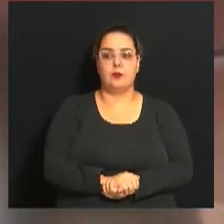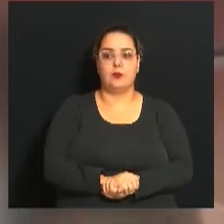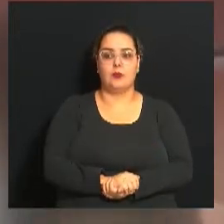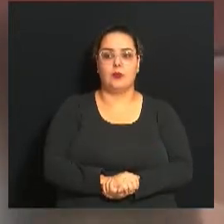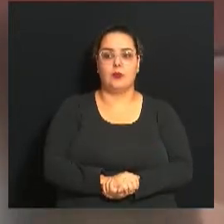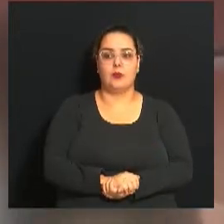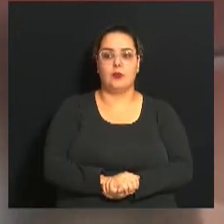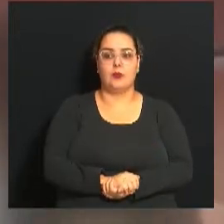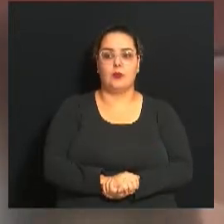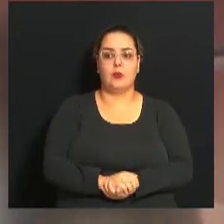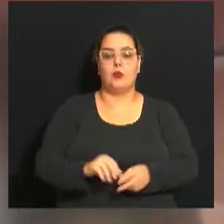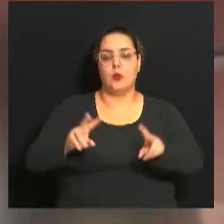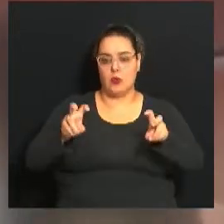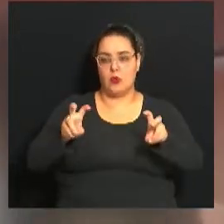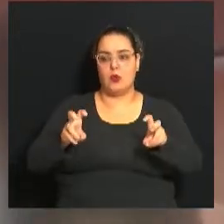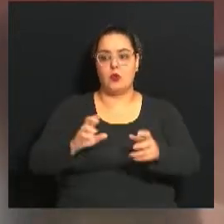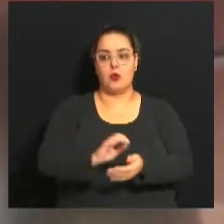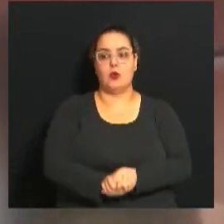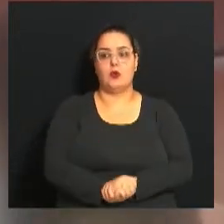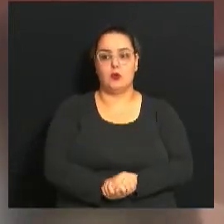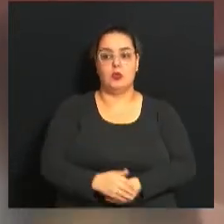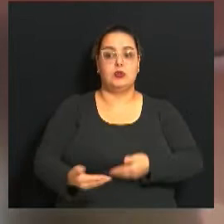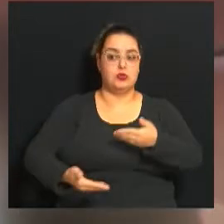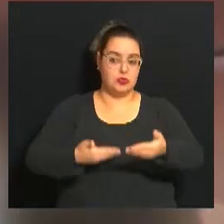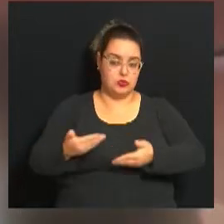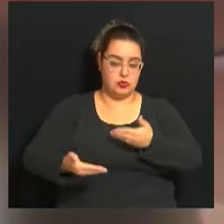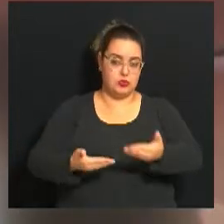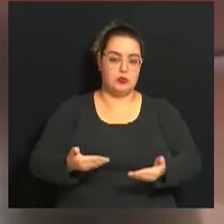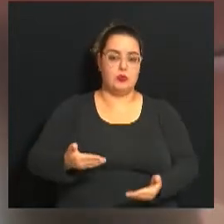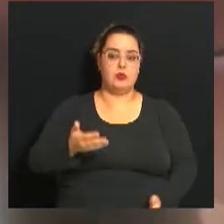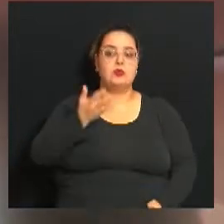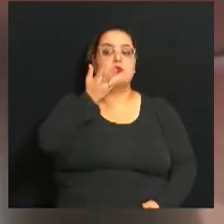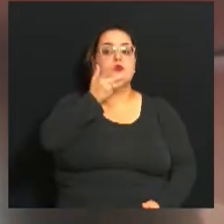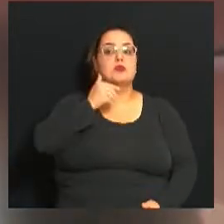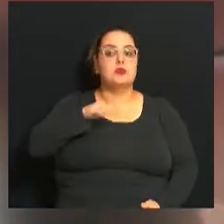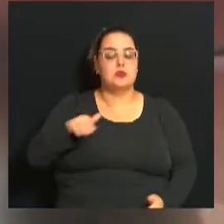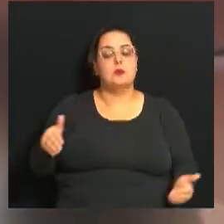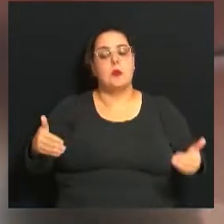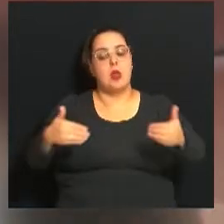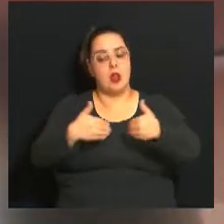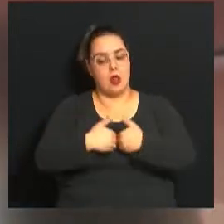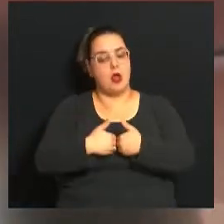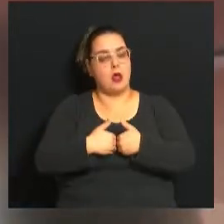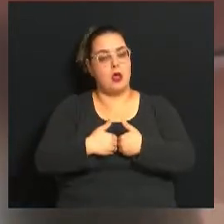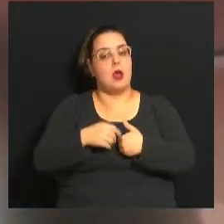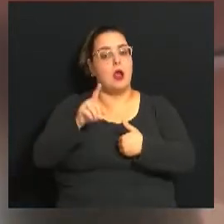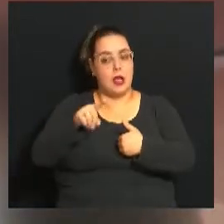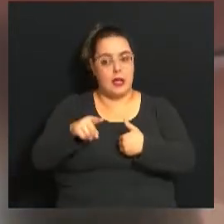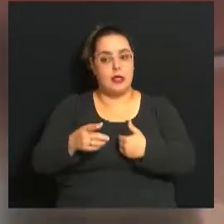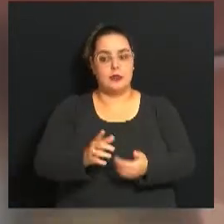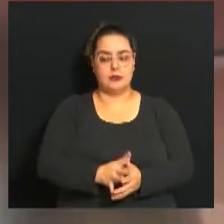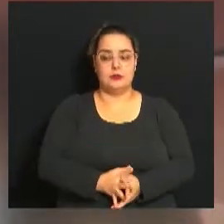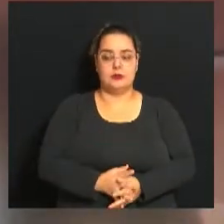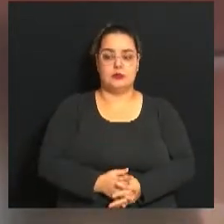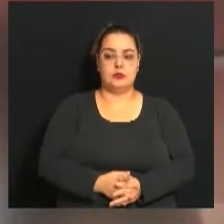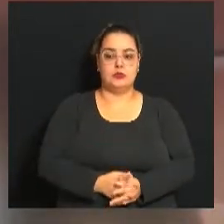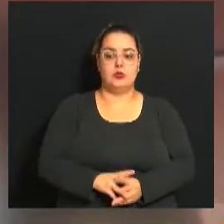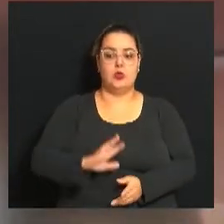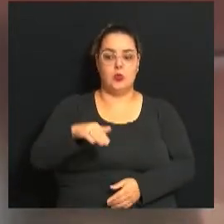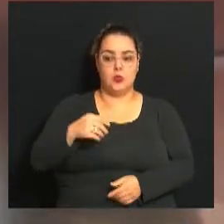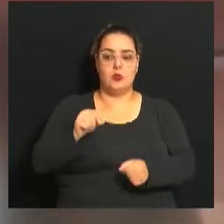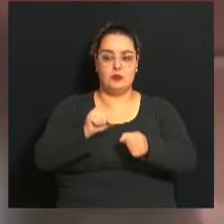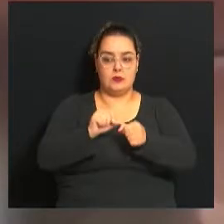um caso do tratamento de uma criança autista. Nesses casos, quando eles fizeram a análise